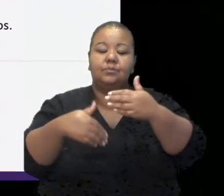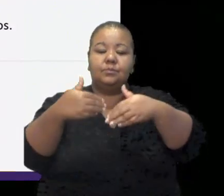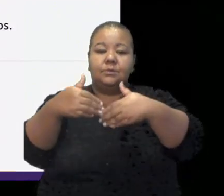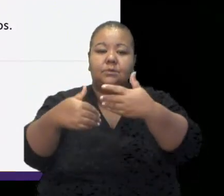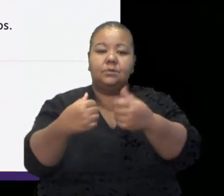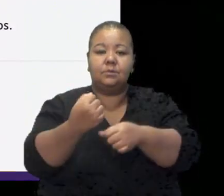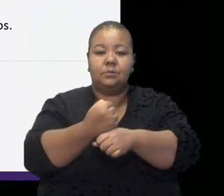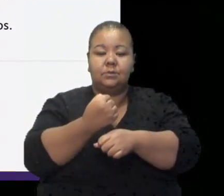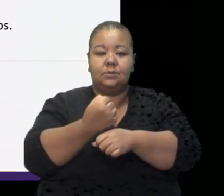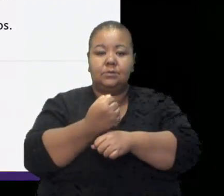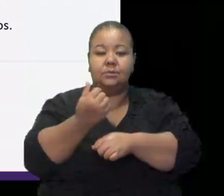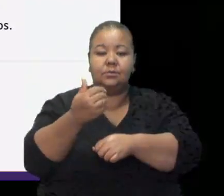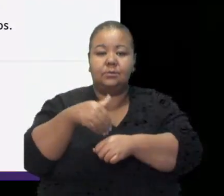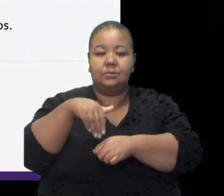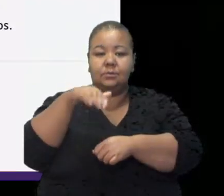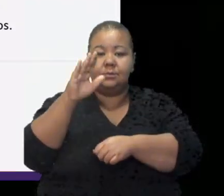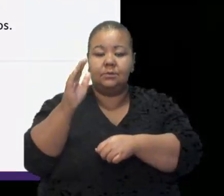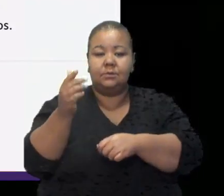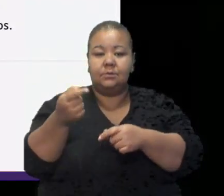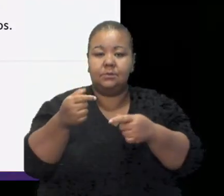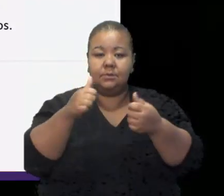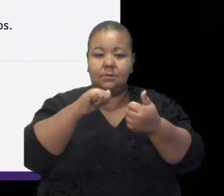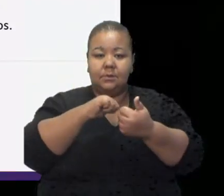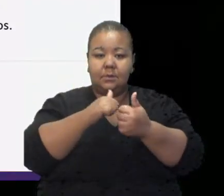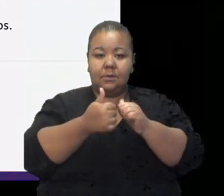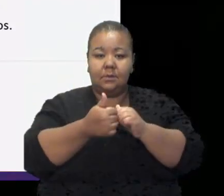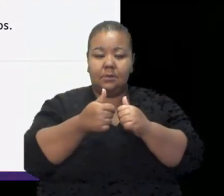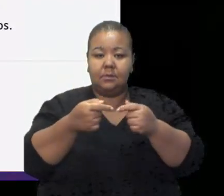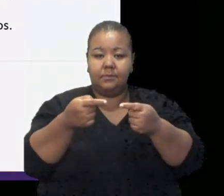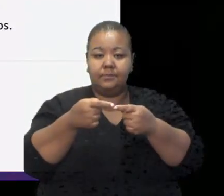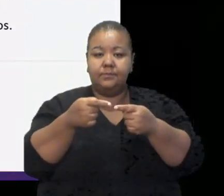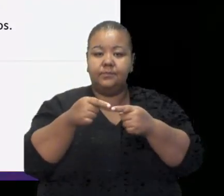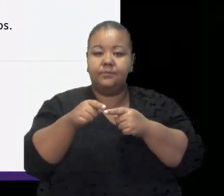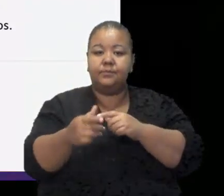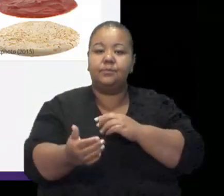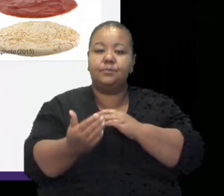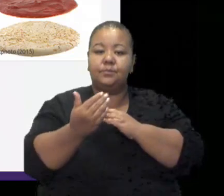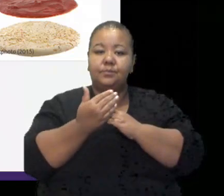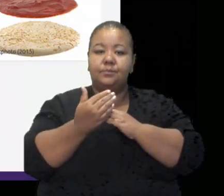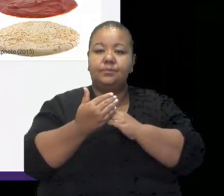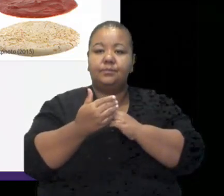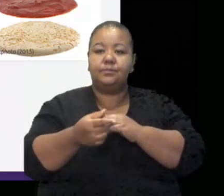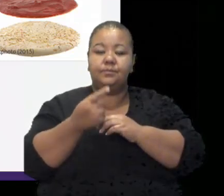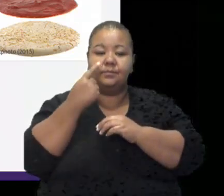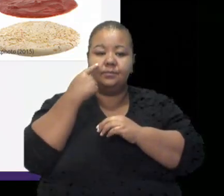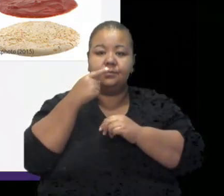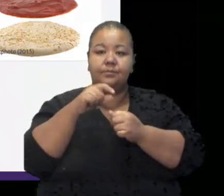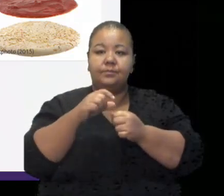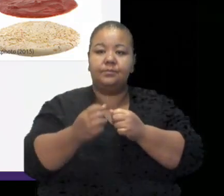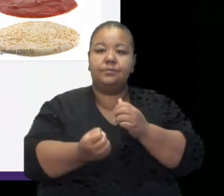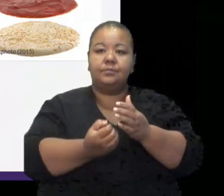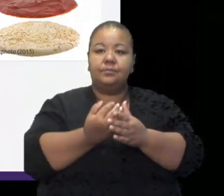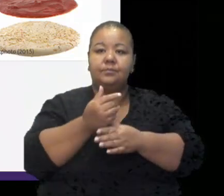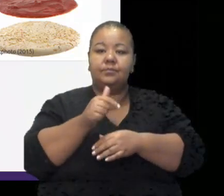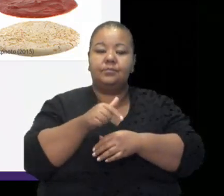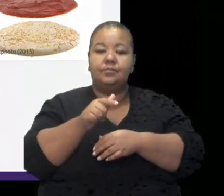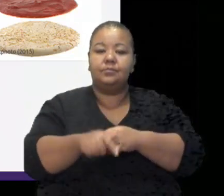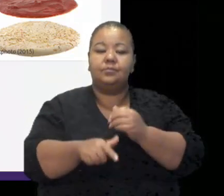positivo mais adequadamente. E isso ajuda muito quando a gente vai construir a